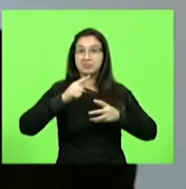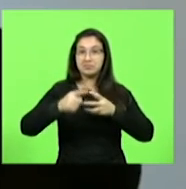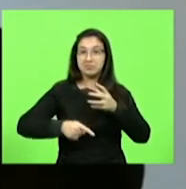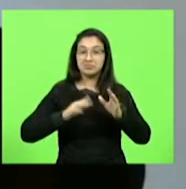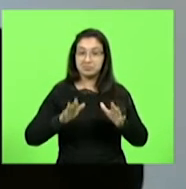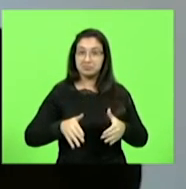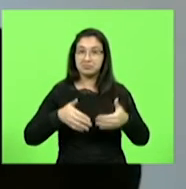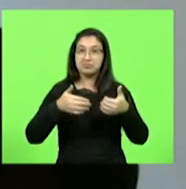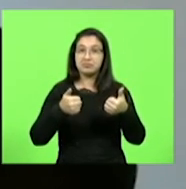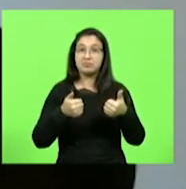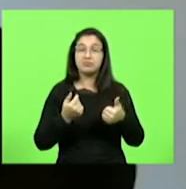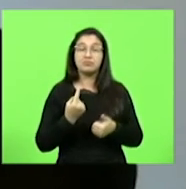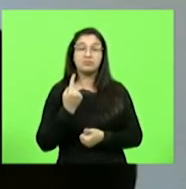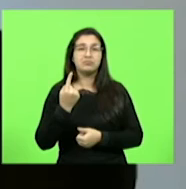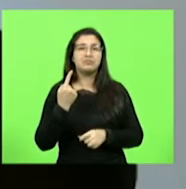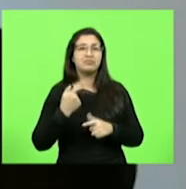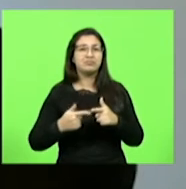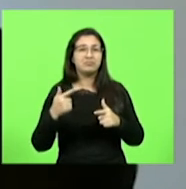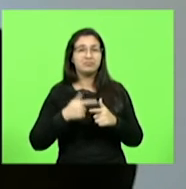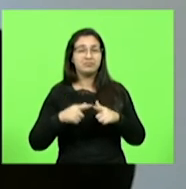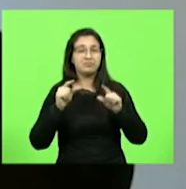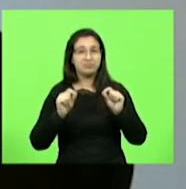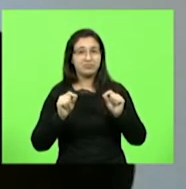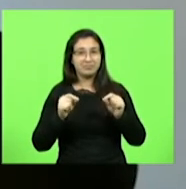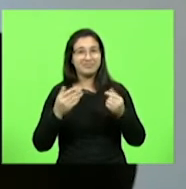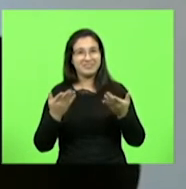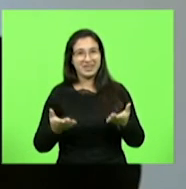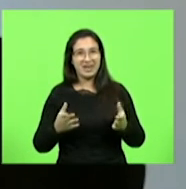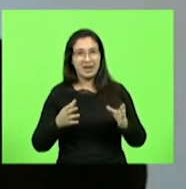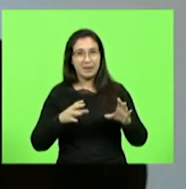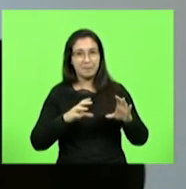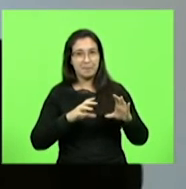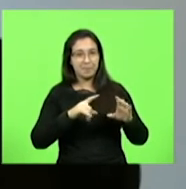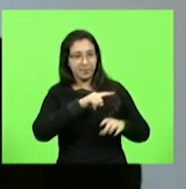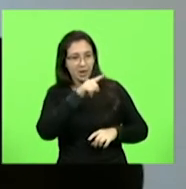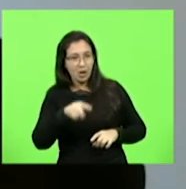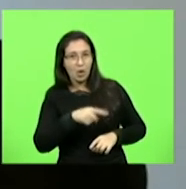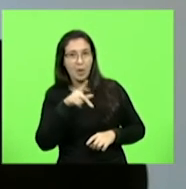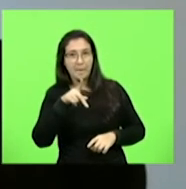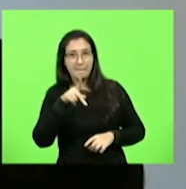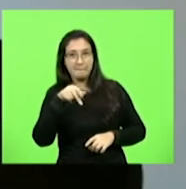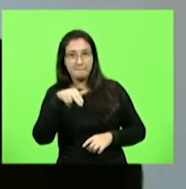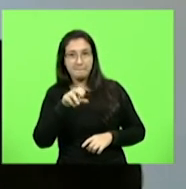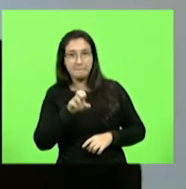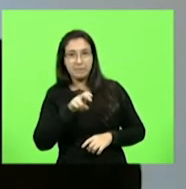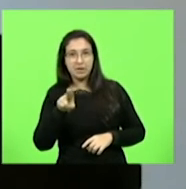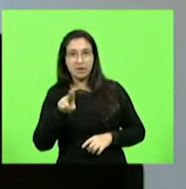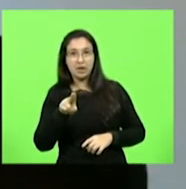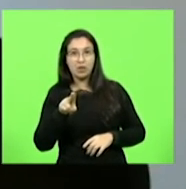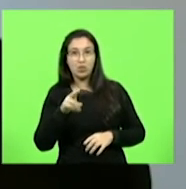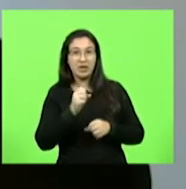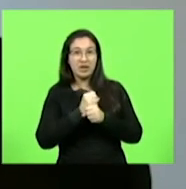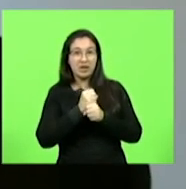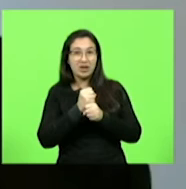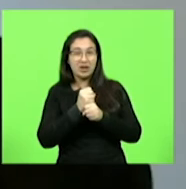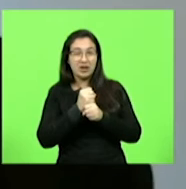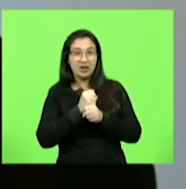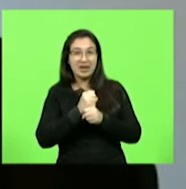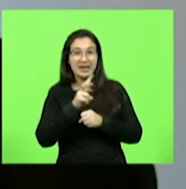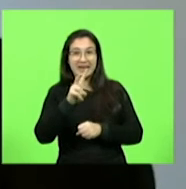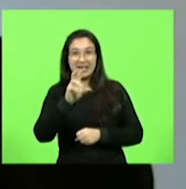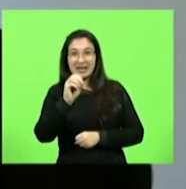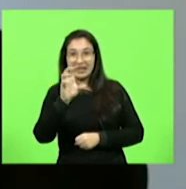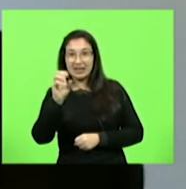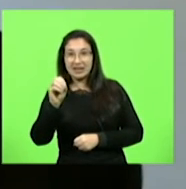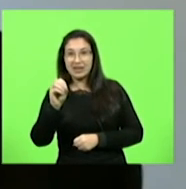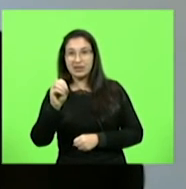grande problemática está relacionada aos pneus. Um pneu dura aproximadamente 500 anos. Se Pedro